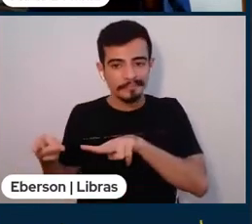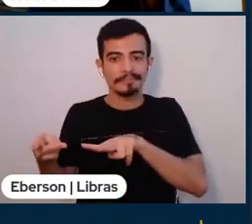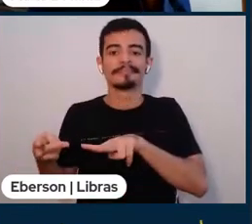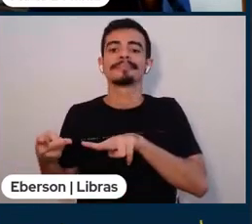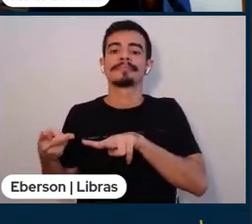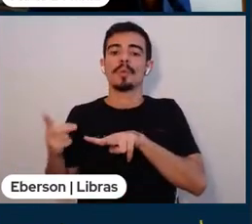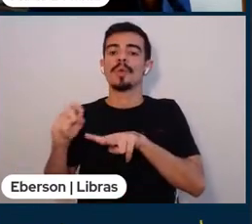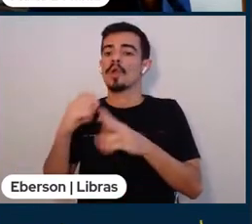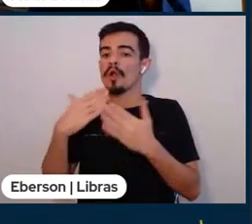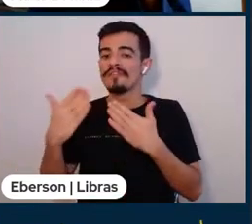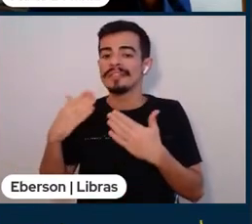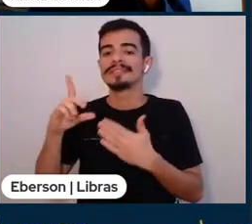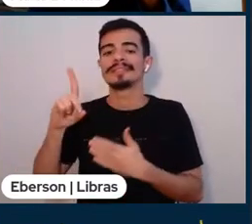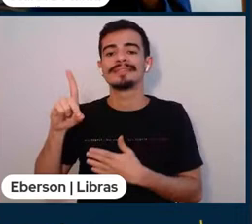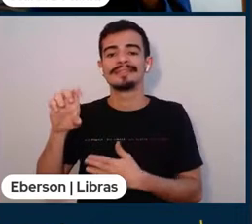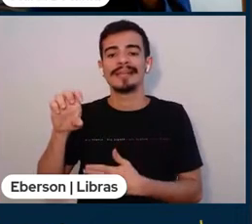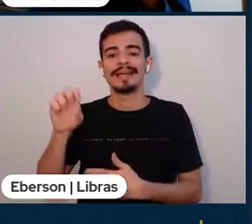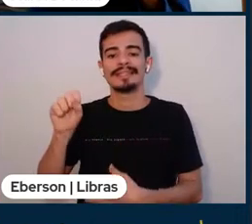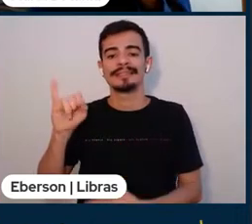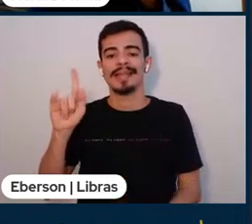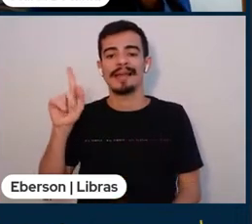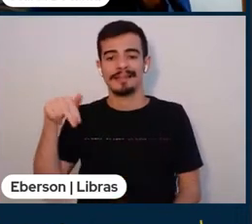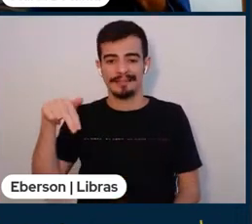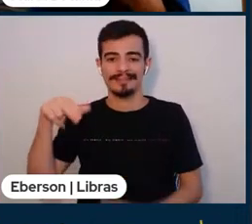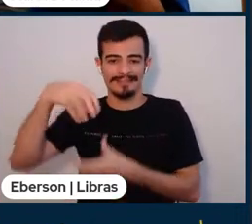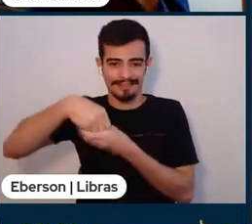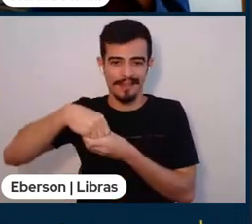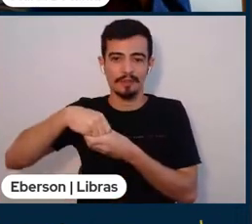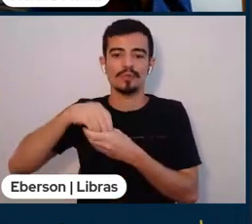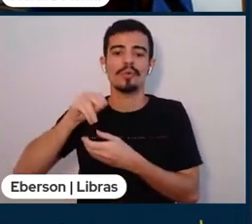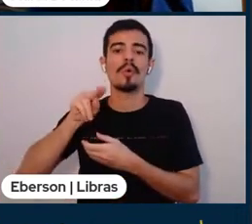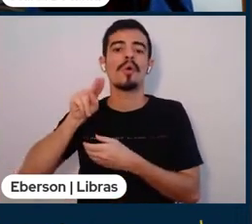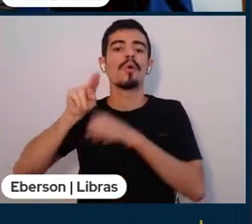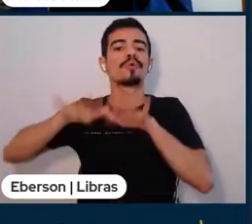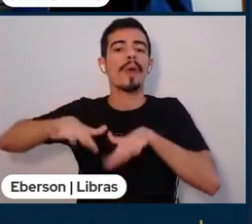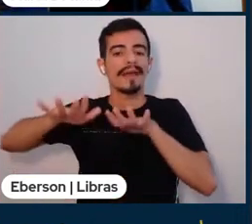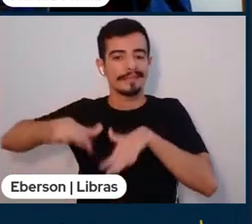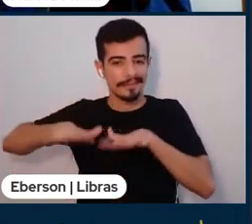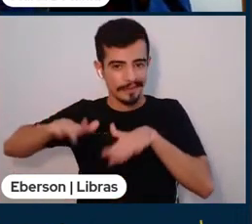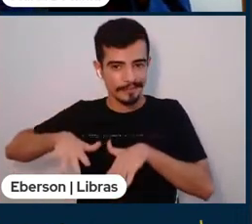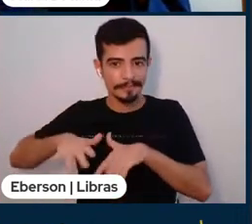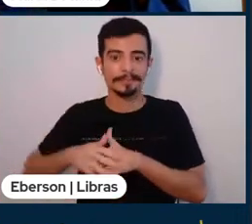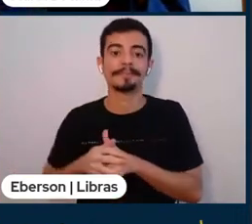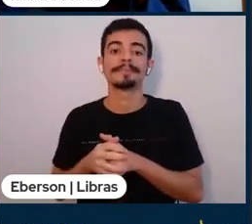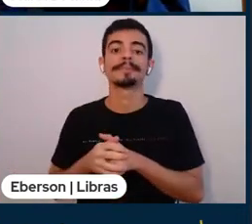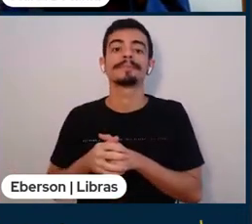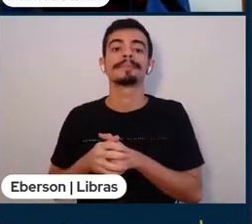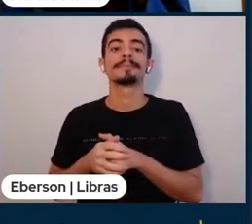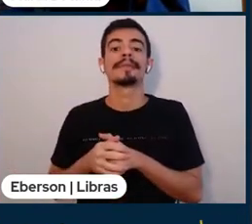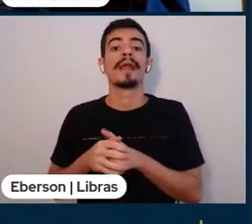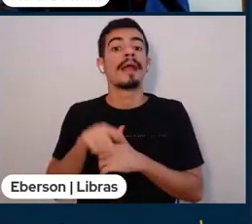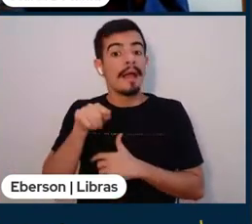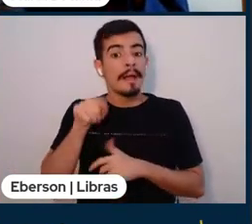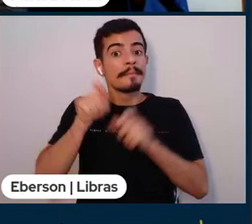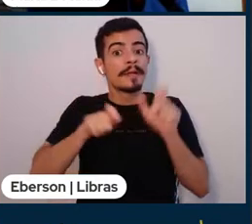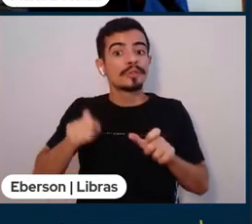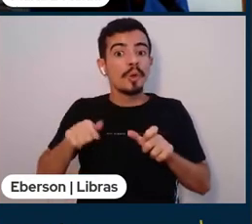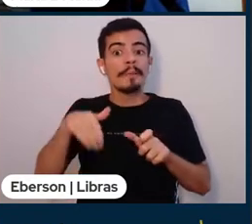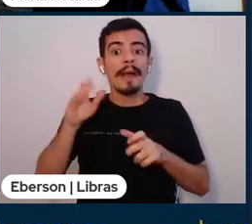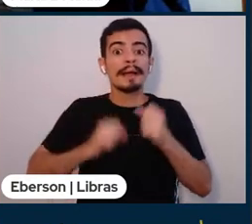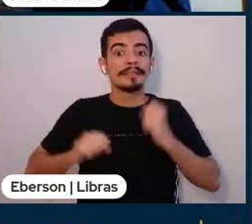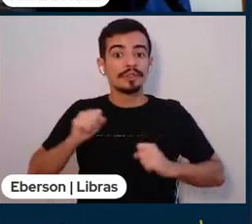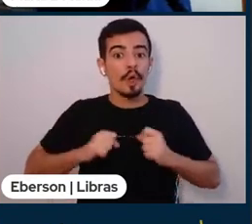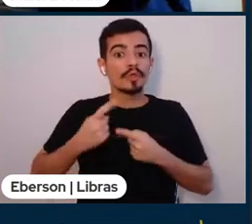caso, falando de writer, né? É uma coisa que causa bastante ansiedade, porque tem muito campo